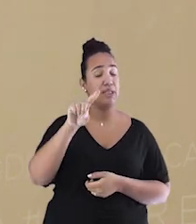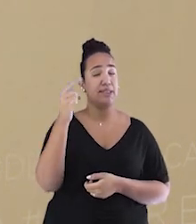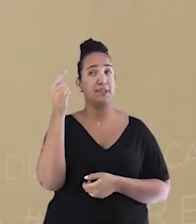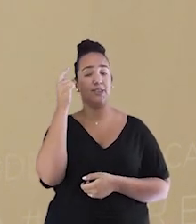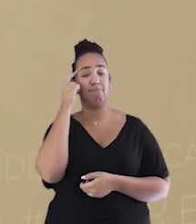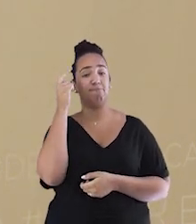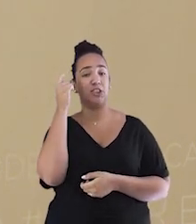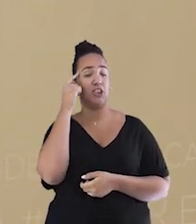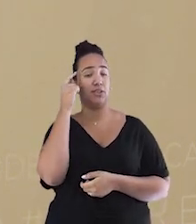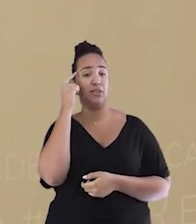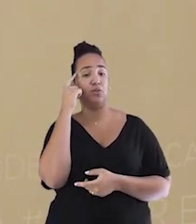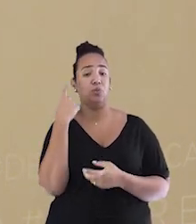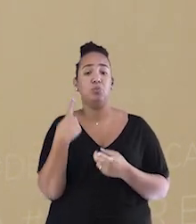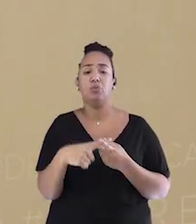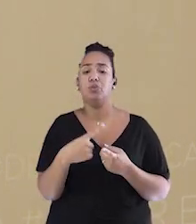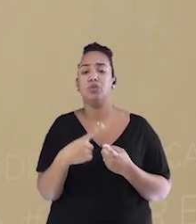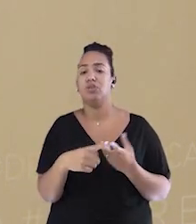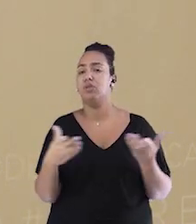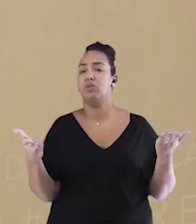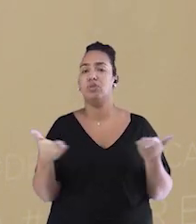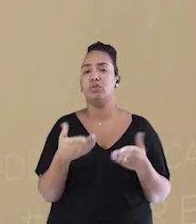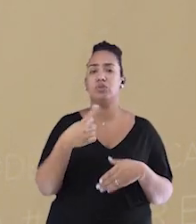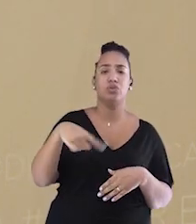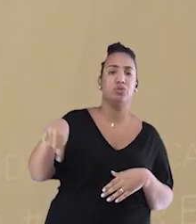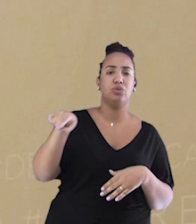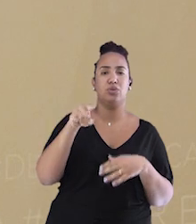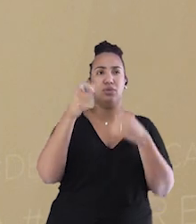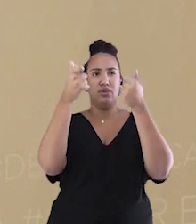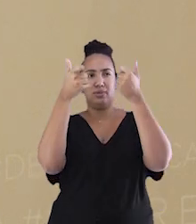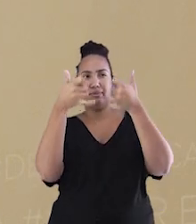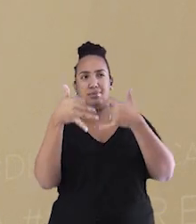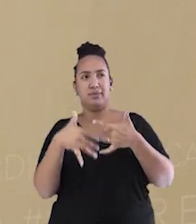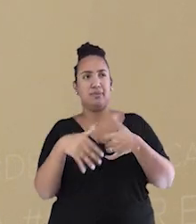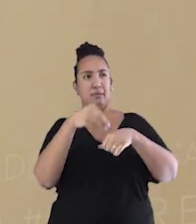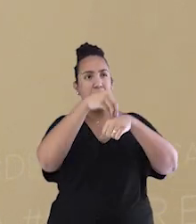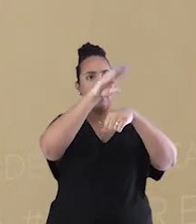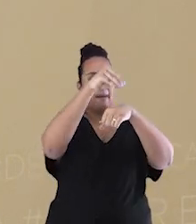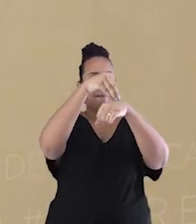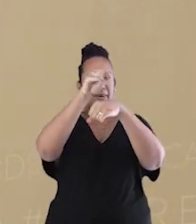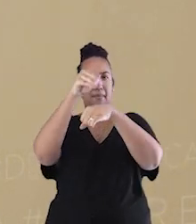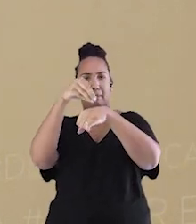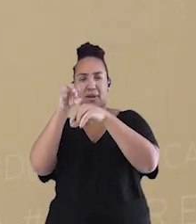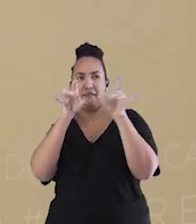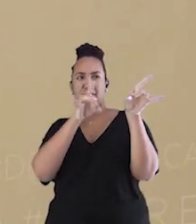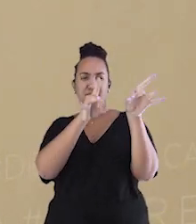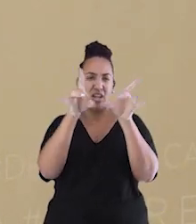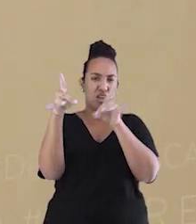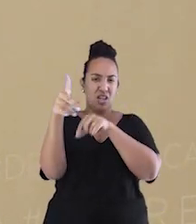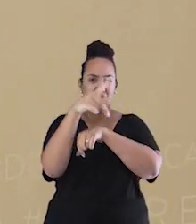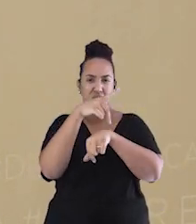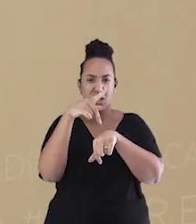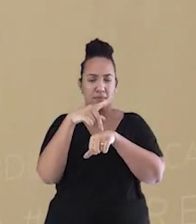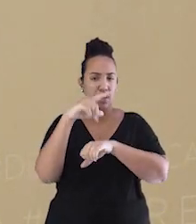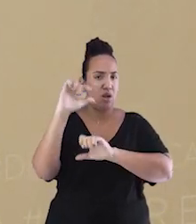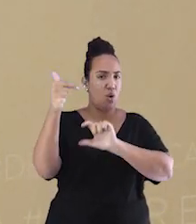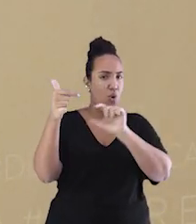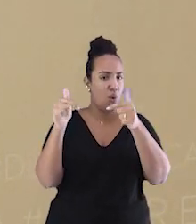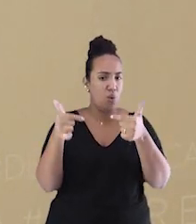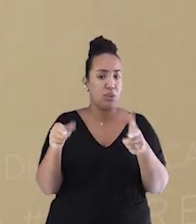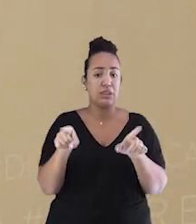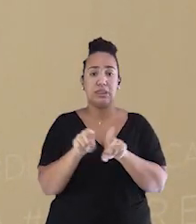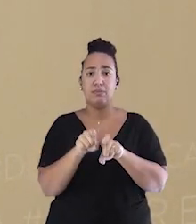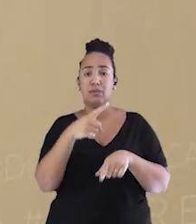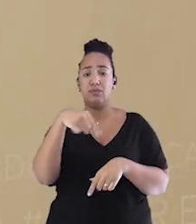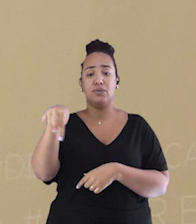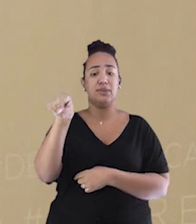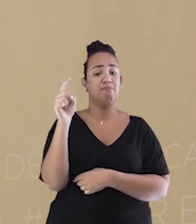Você deve estar se perguntando o motivo de estarmos falando tanto de exportação, de venda para outros